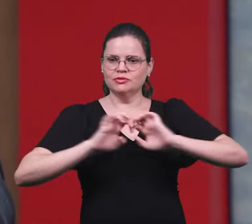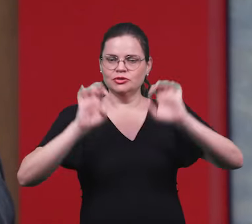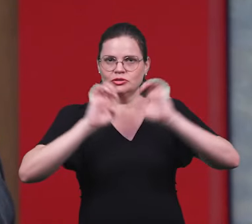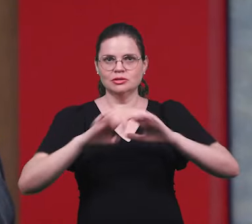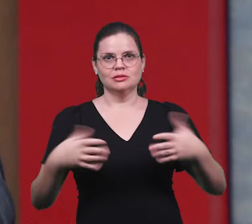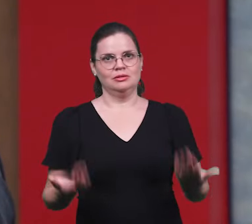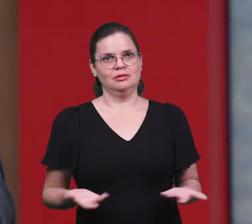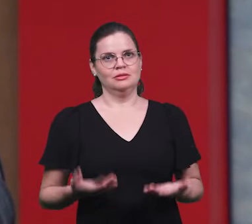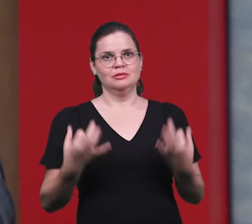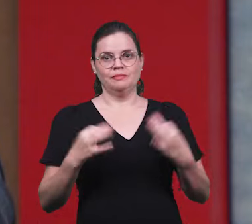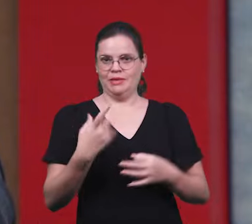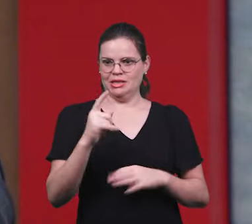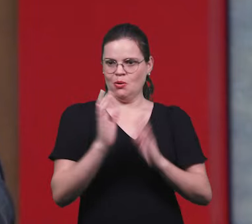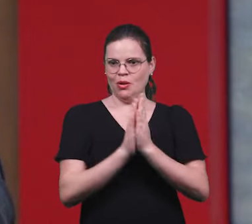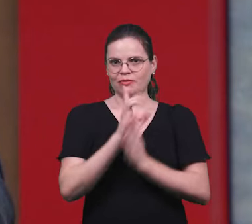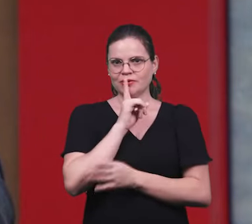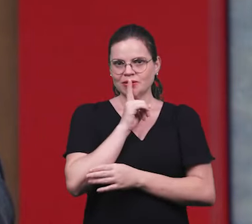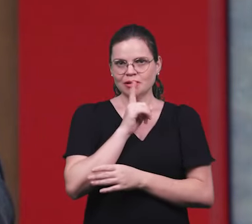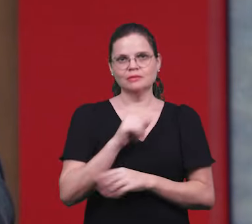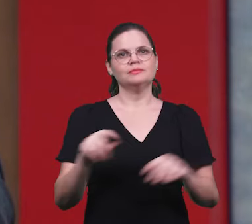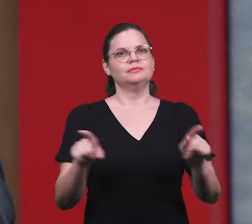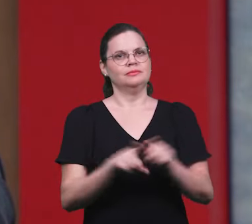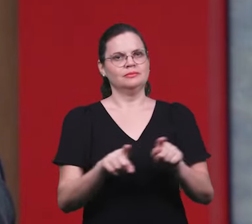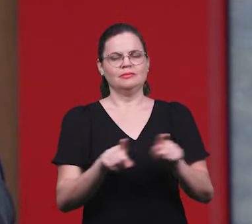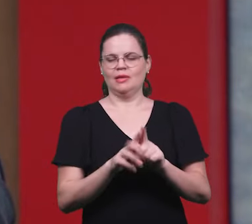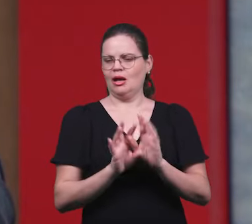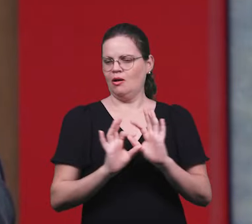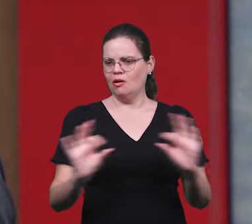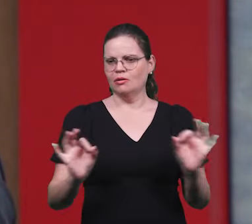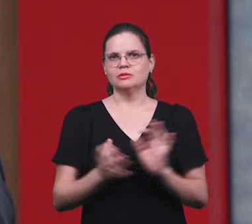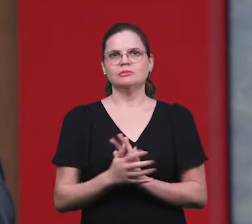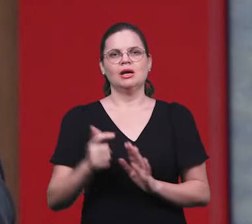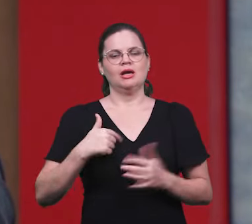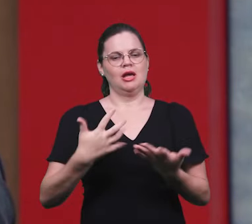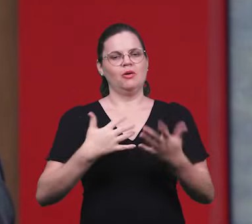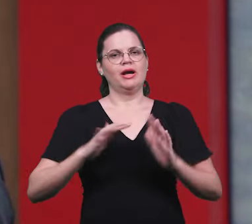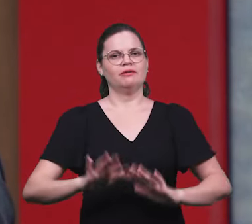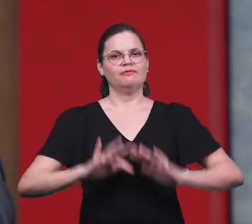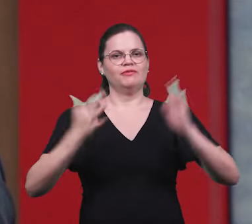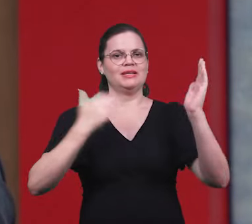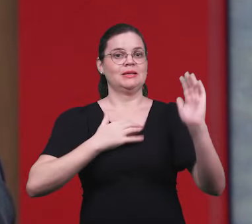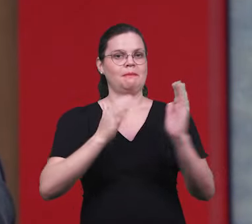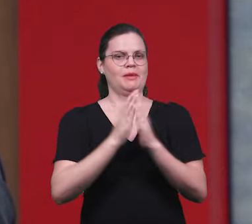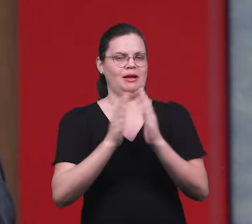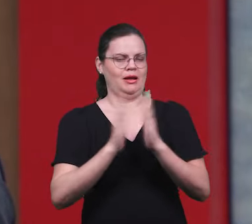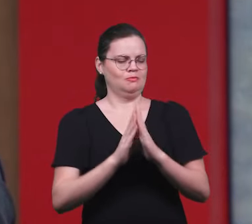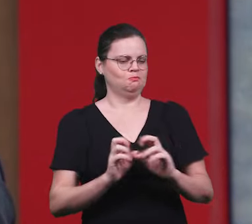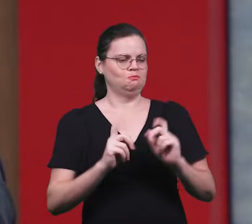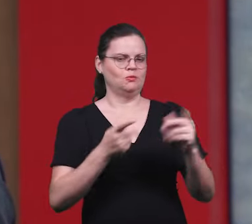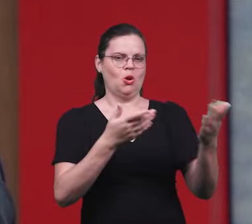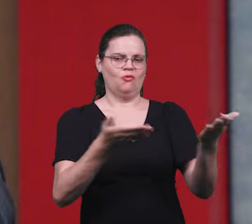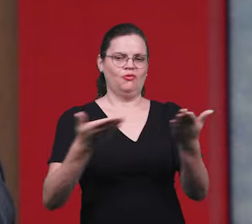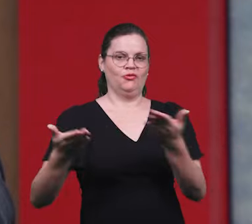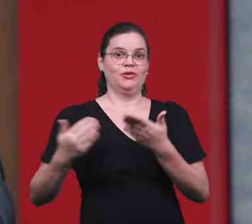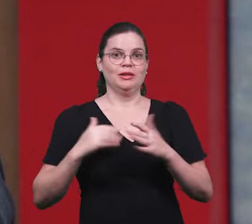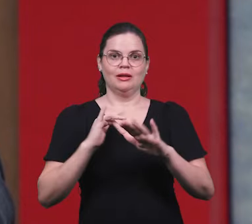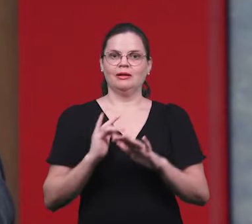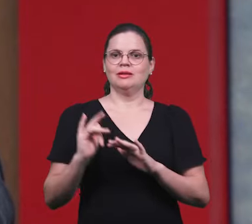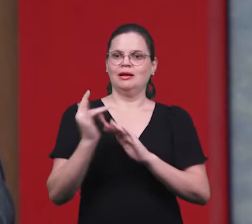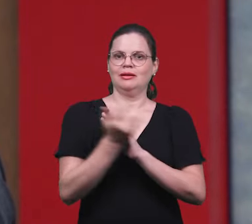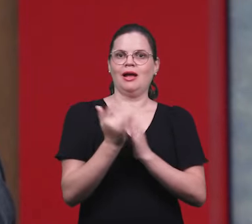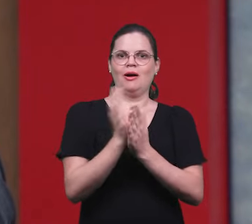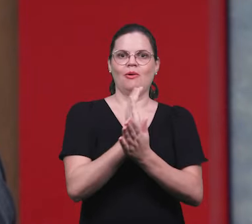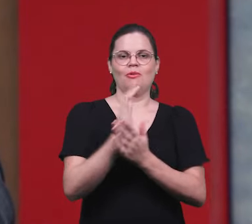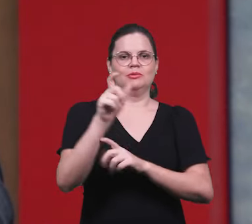evangelização. É seu aniversário? Ah, tudo bem. Vou fazer uma festinha na minha casa. Vou convidar na minha rede social lá